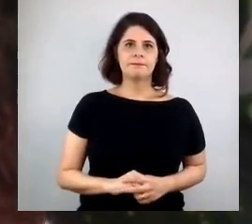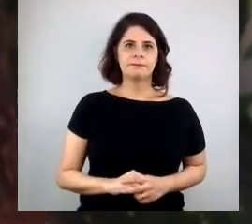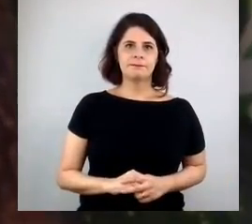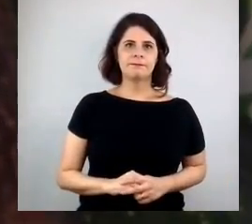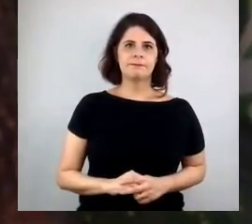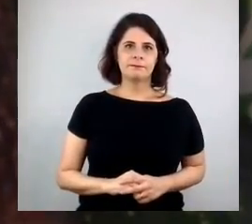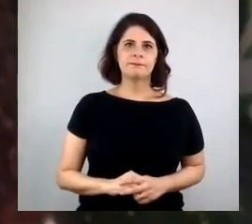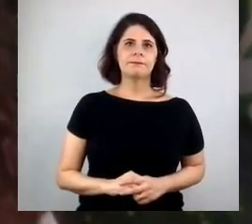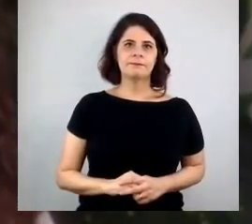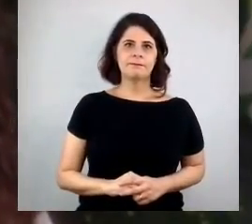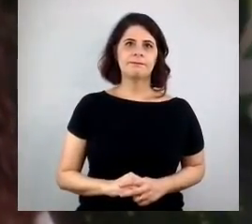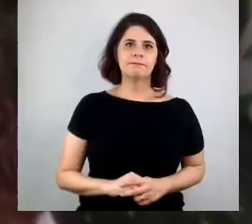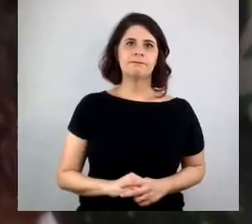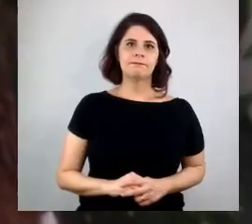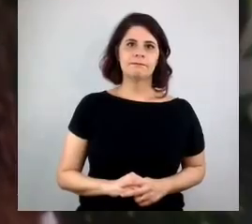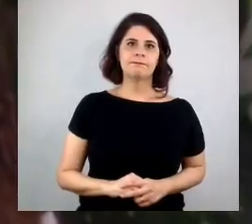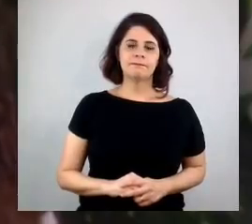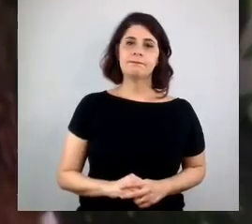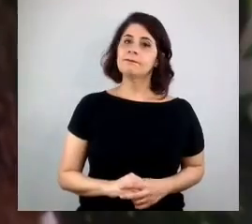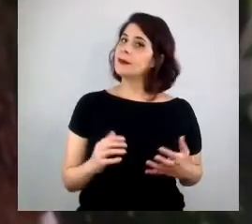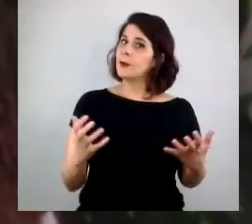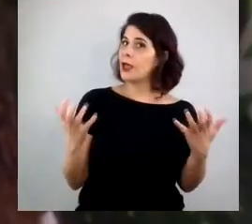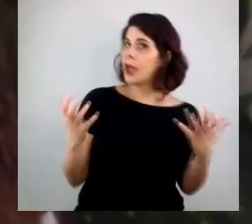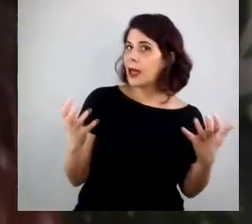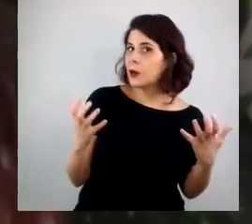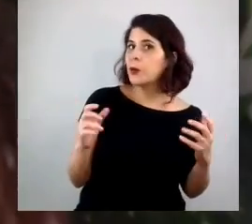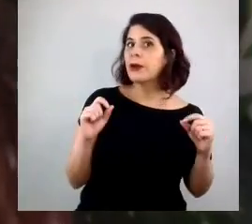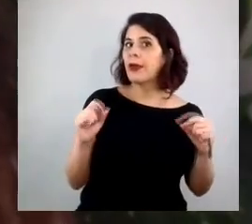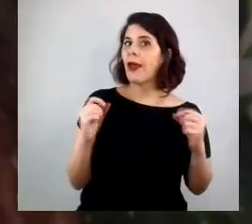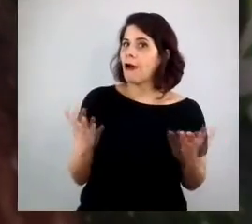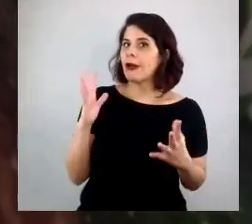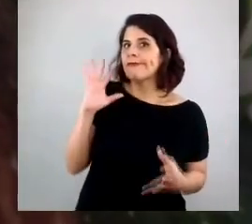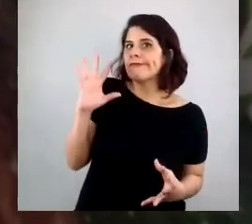Eu quero finalizar